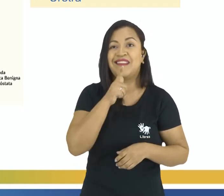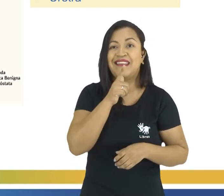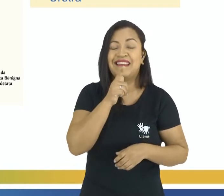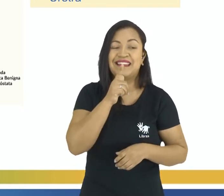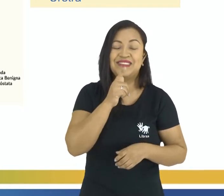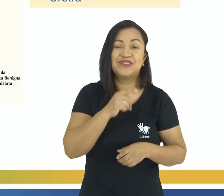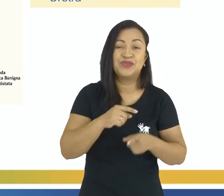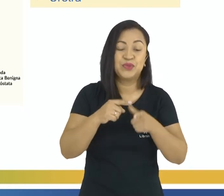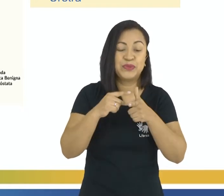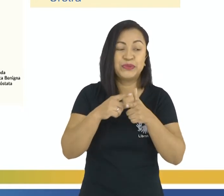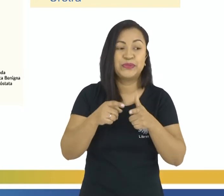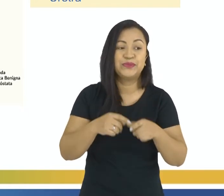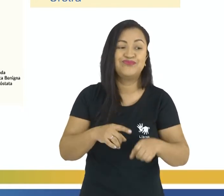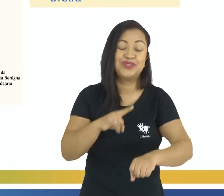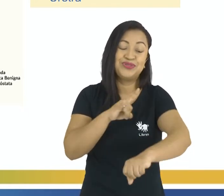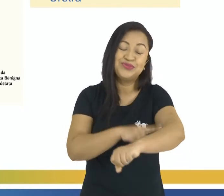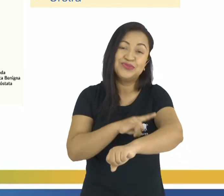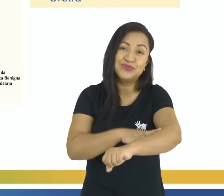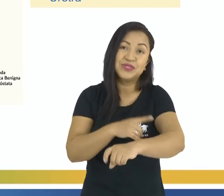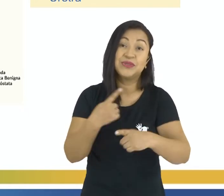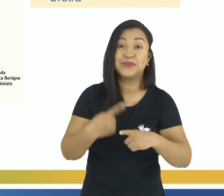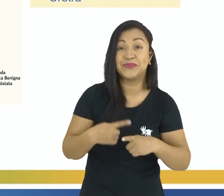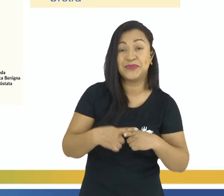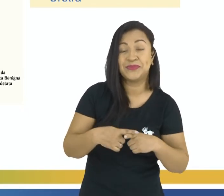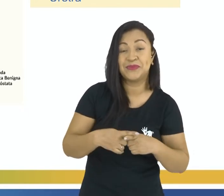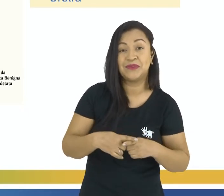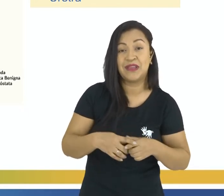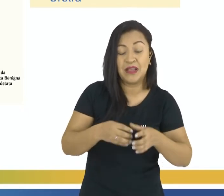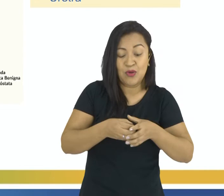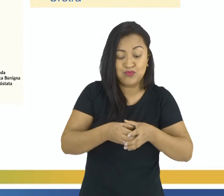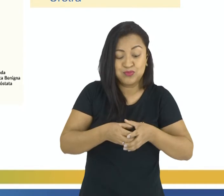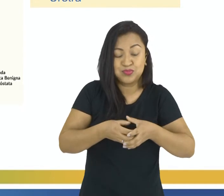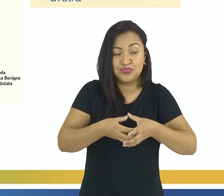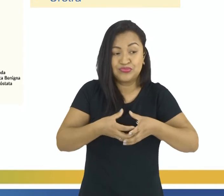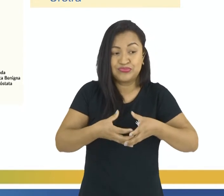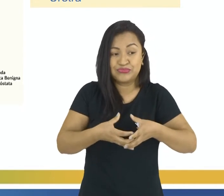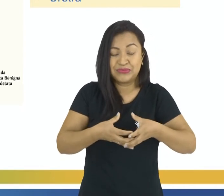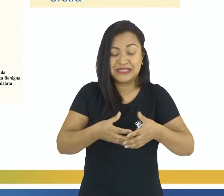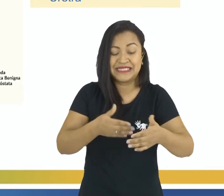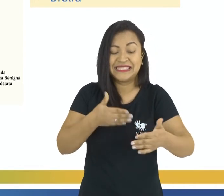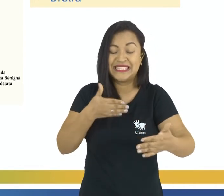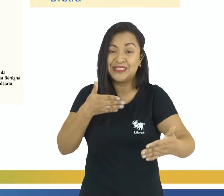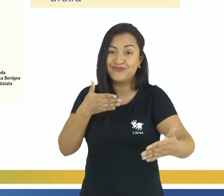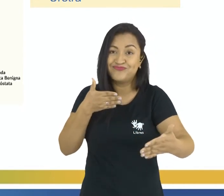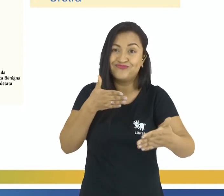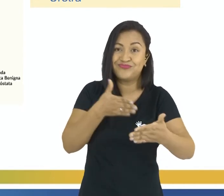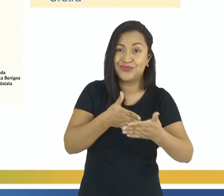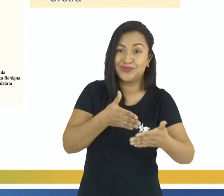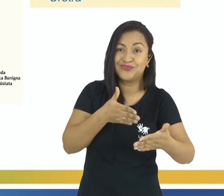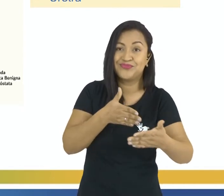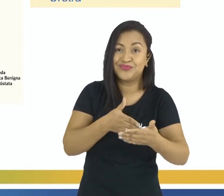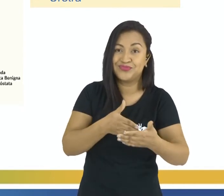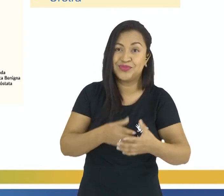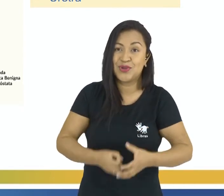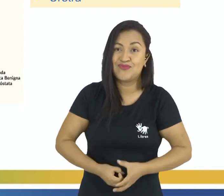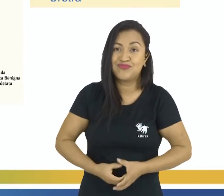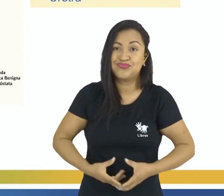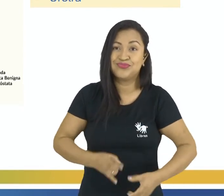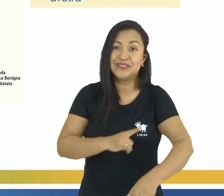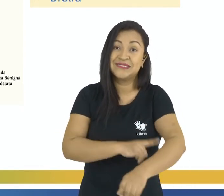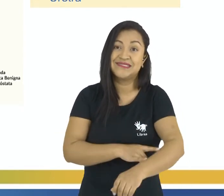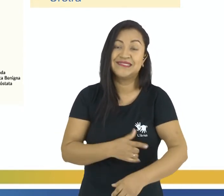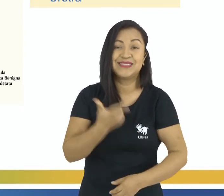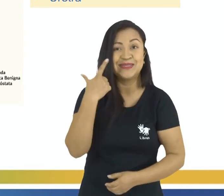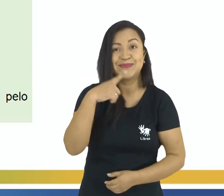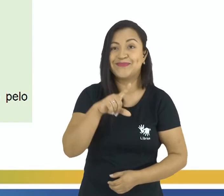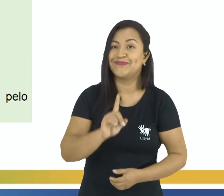quê? Porque a próstata ela aumenta e ela começa a comprimir a uretra que passa no seu interior.